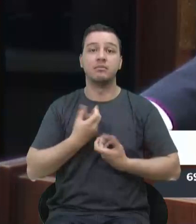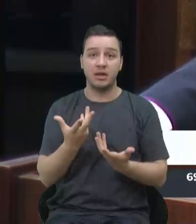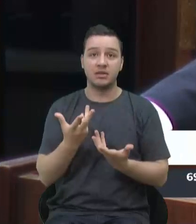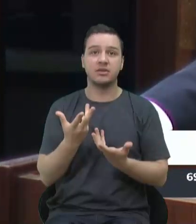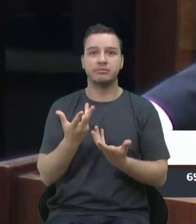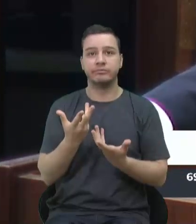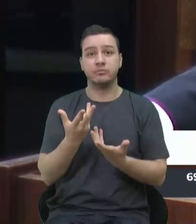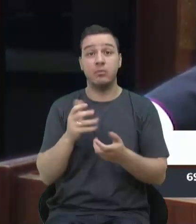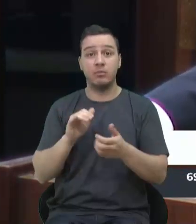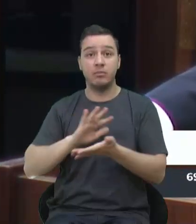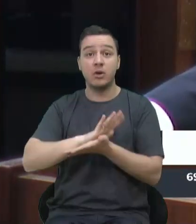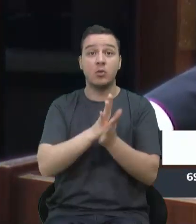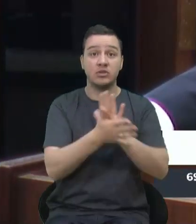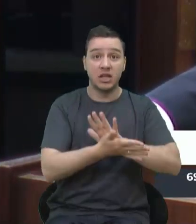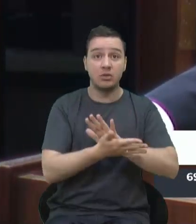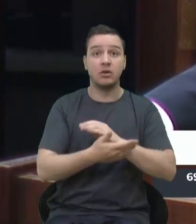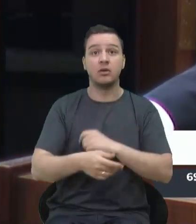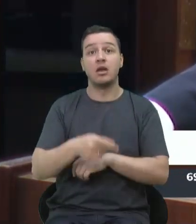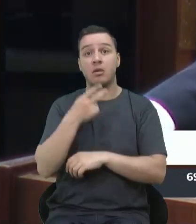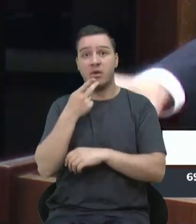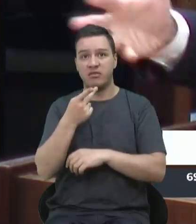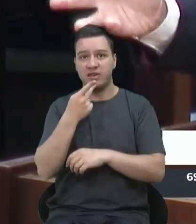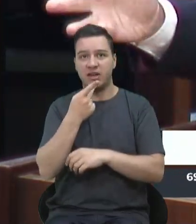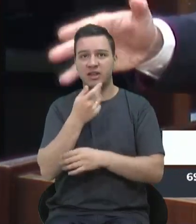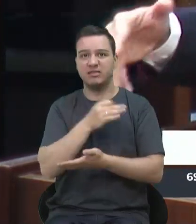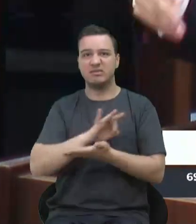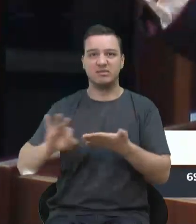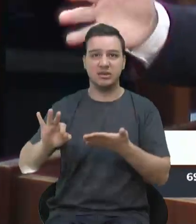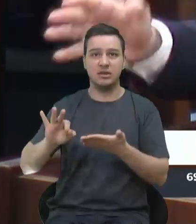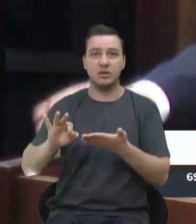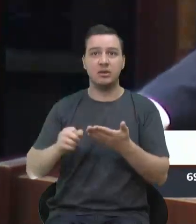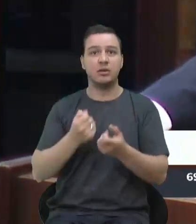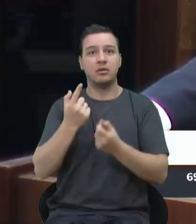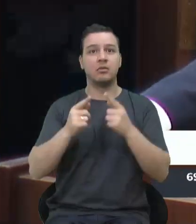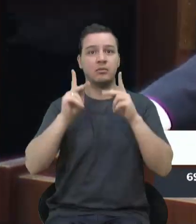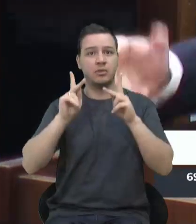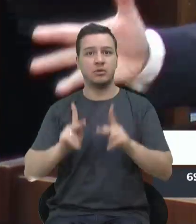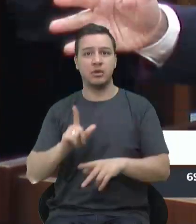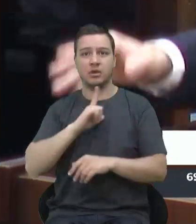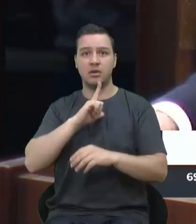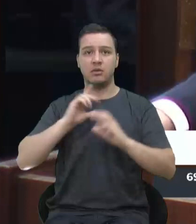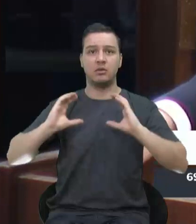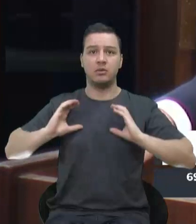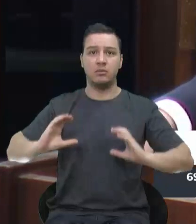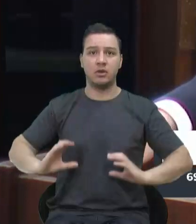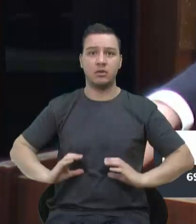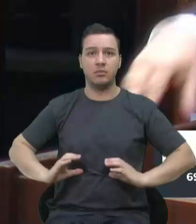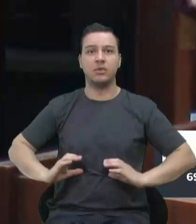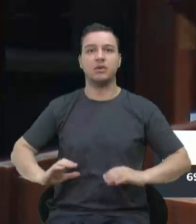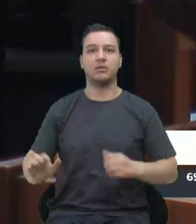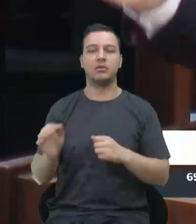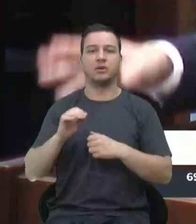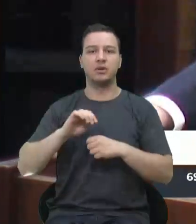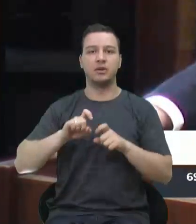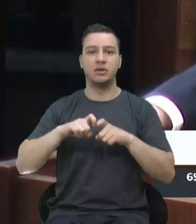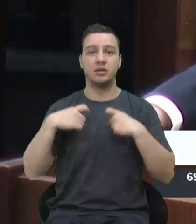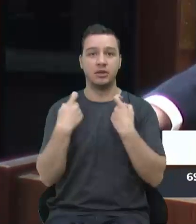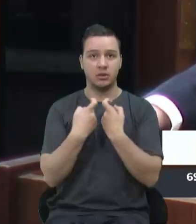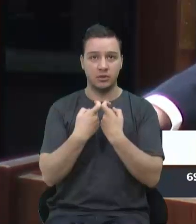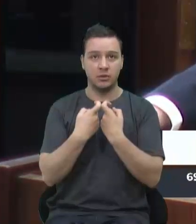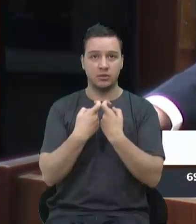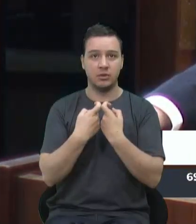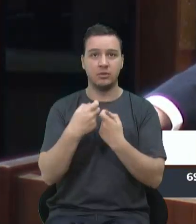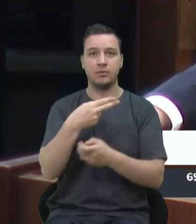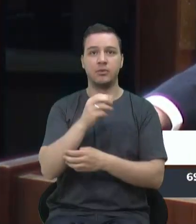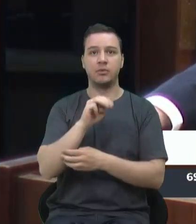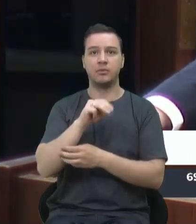fala discriminatória em relação a quem adota como comportamento sexual o homossexualismo. E cada um que faça da sua vida